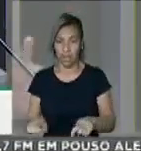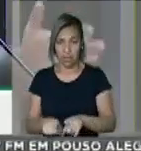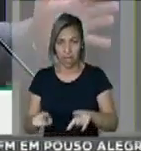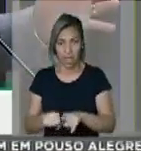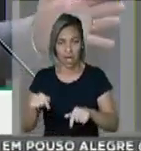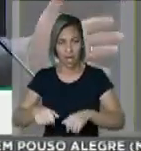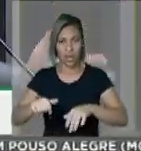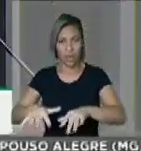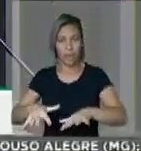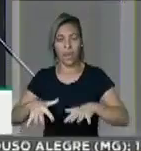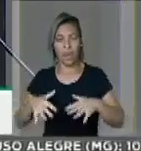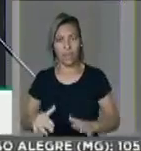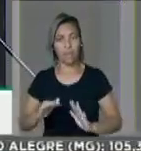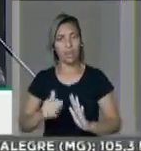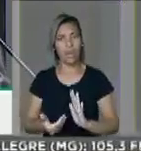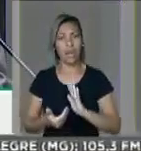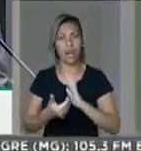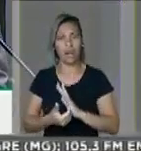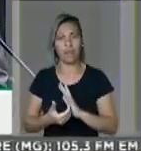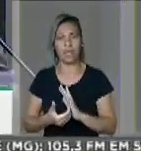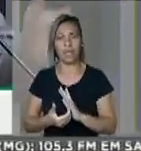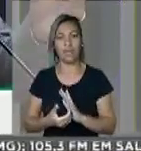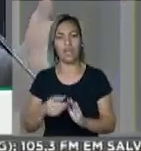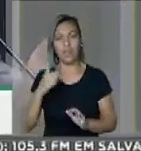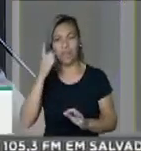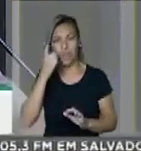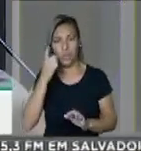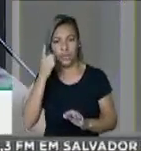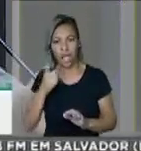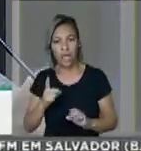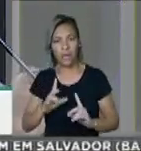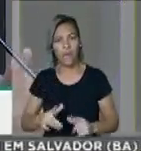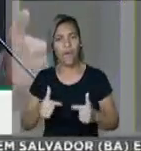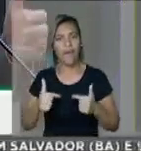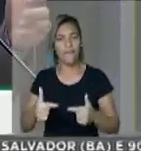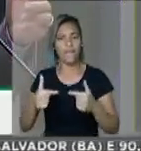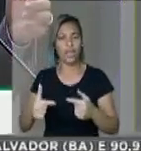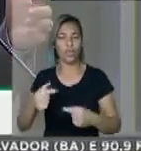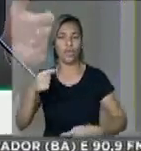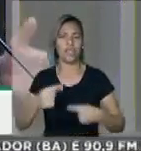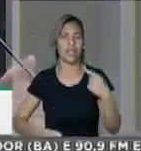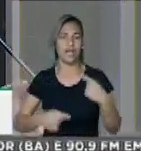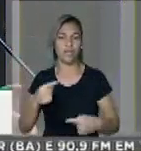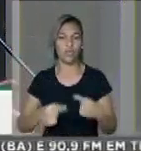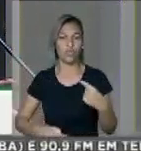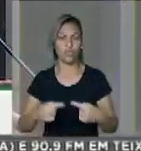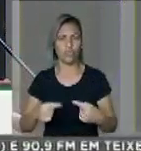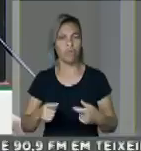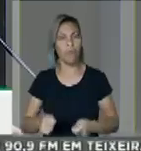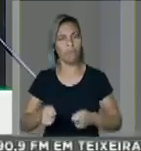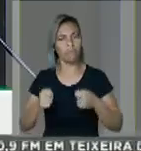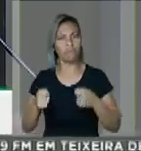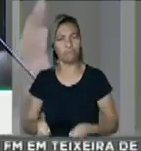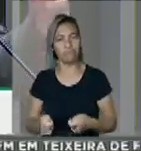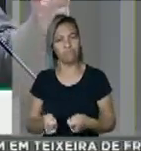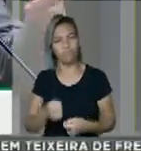Parlamento, na Câmara dos Deputados, enfrentou essa discussão de maneira altaneira.